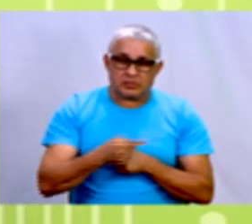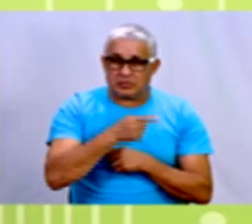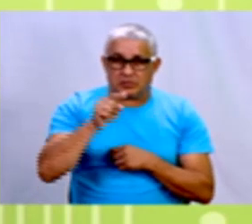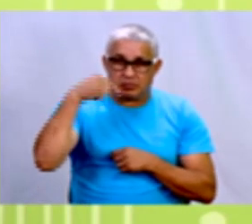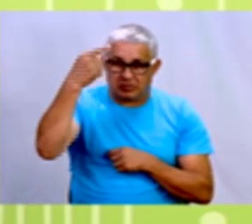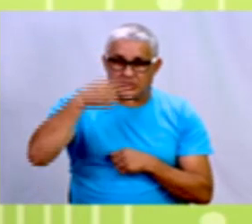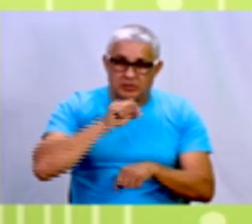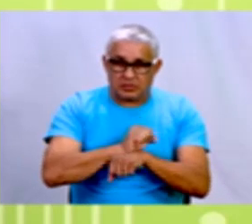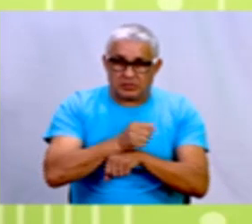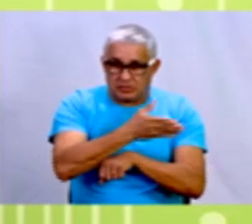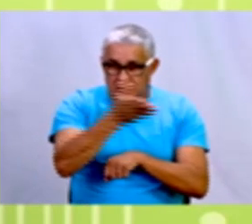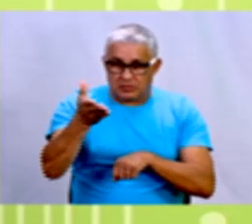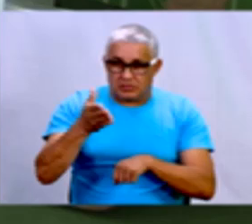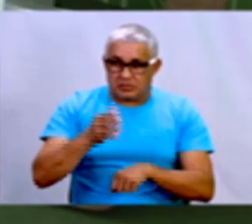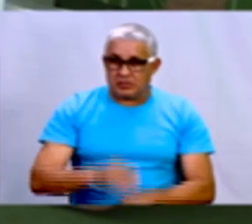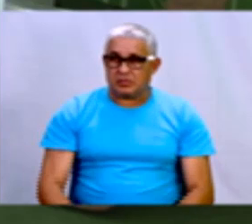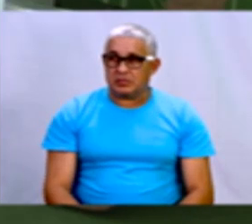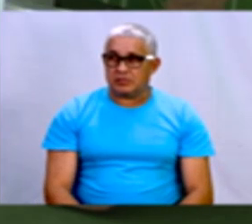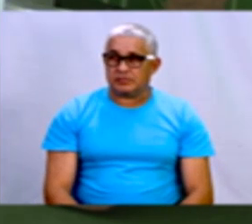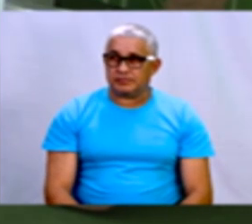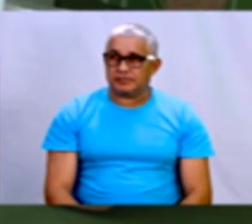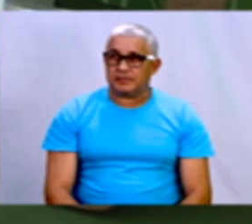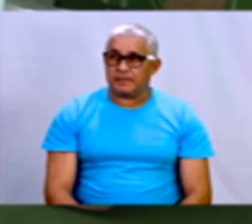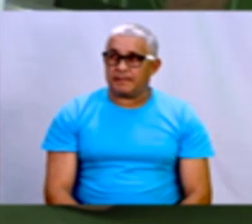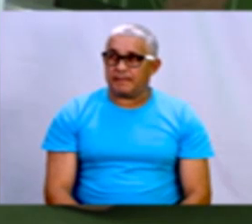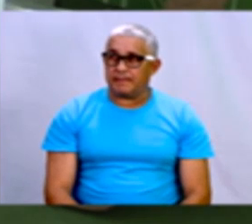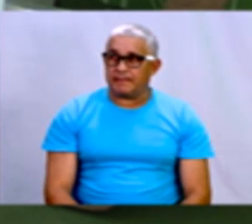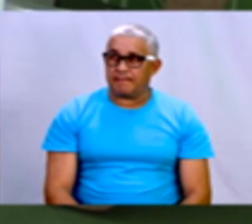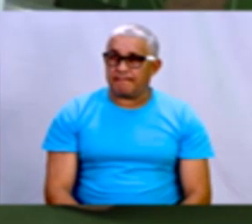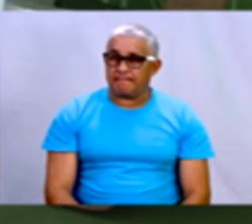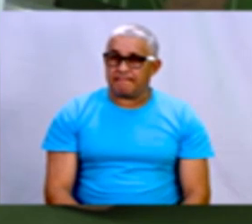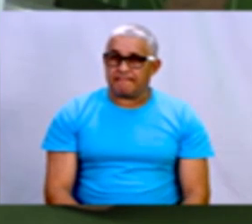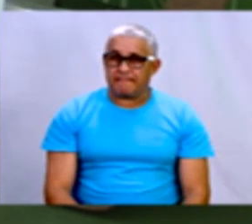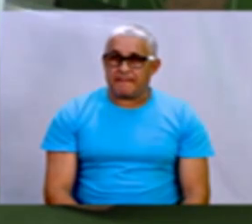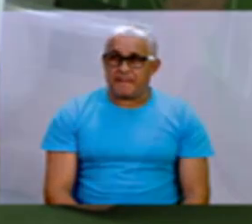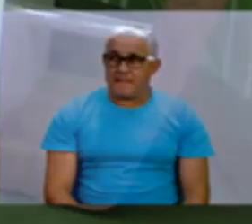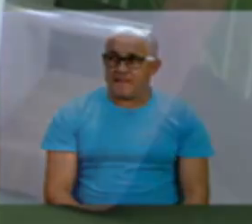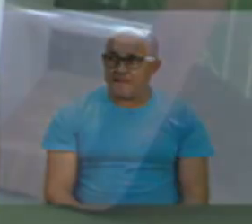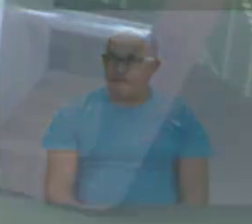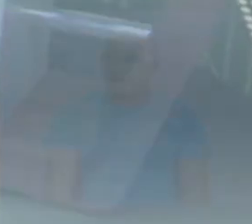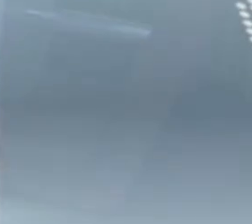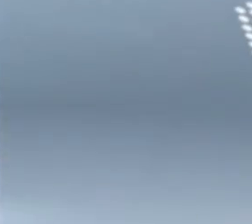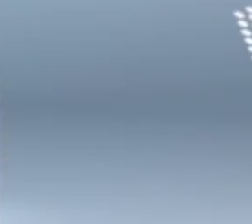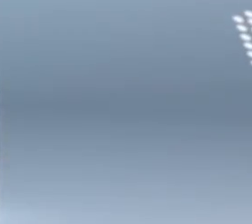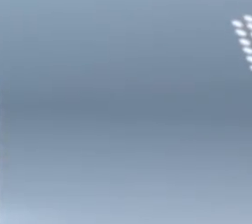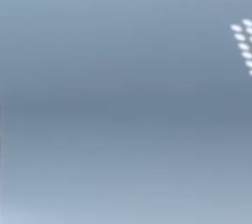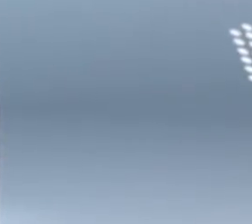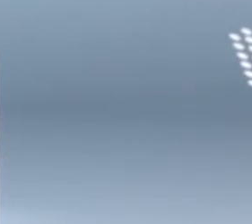vem, eu aguardo todos para a nossa próxima aula. Até a próxima.